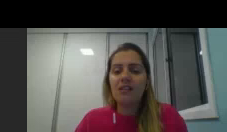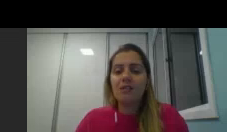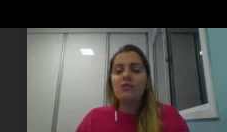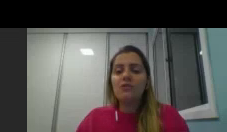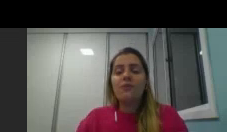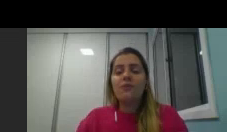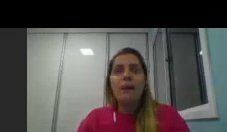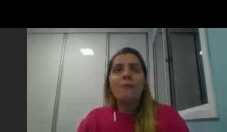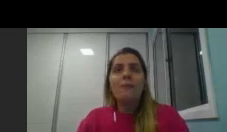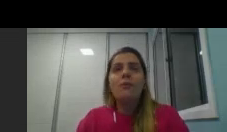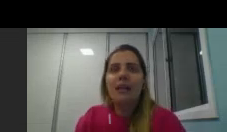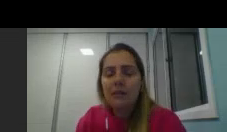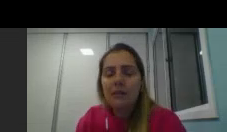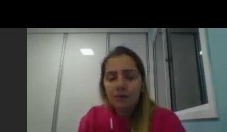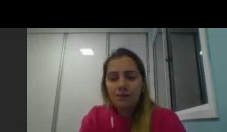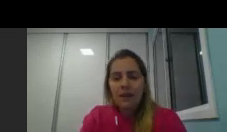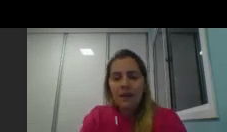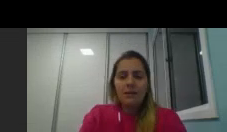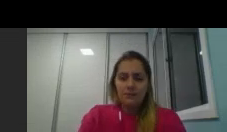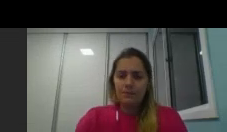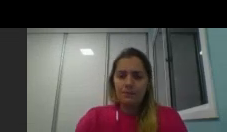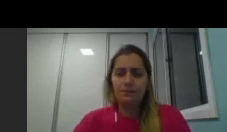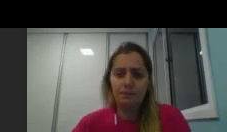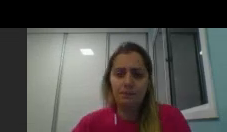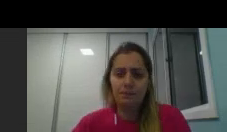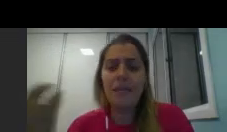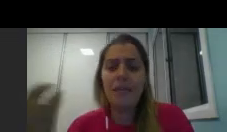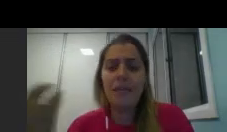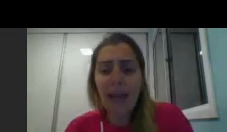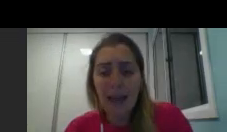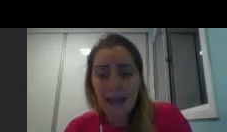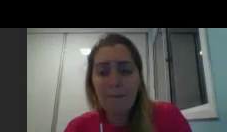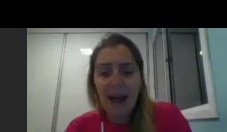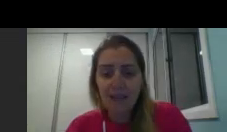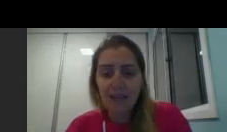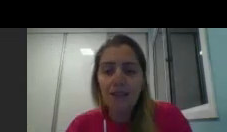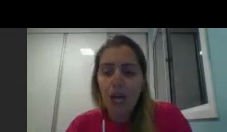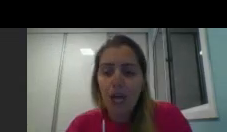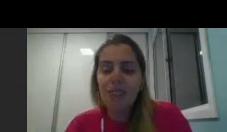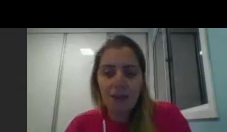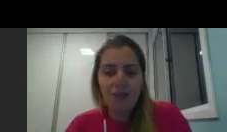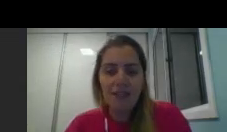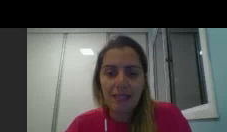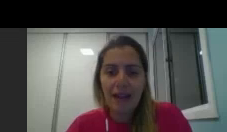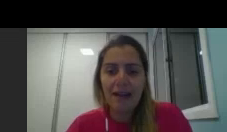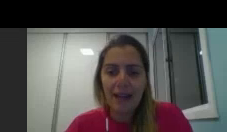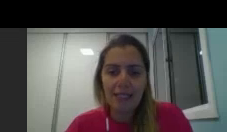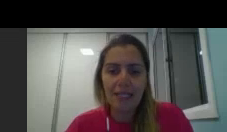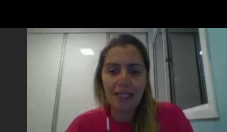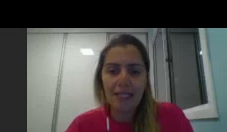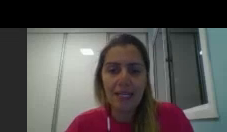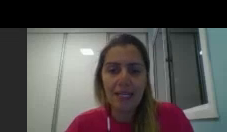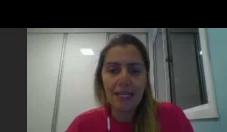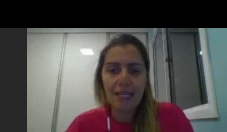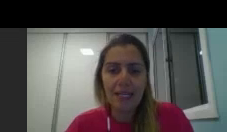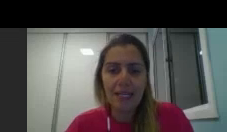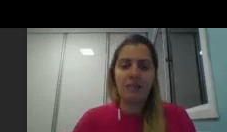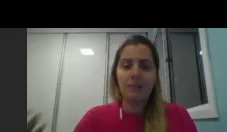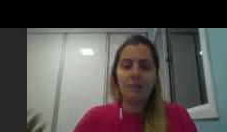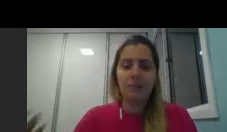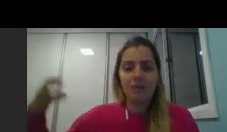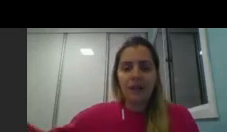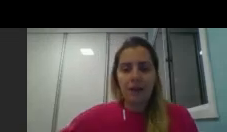indivíduo pode ter sofrido uma mutação e que ali passe, então, a se manifestar essa